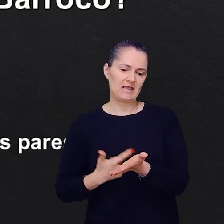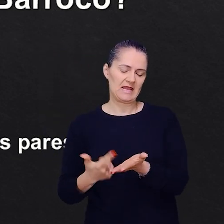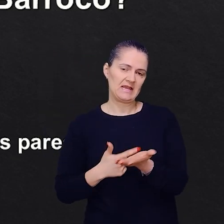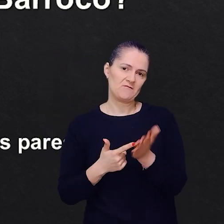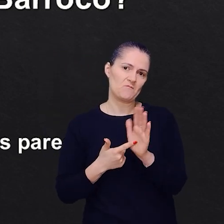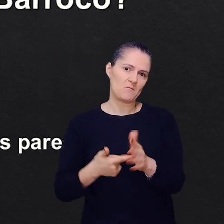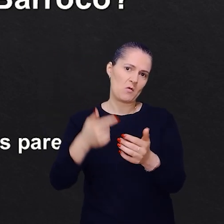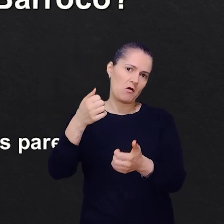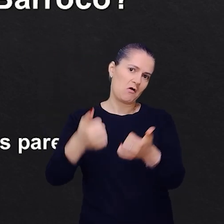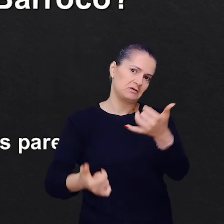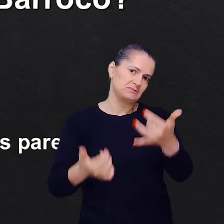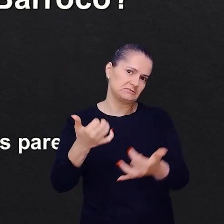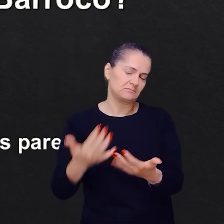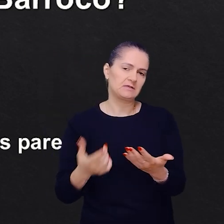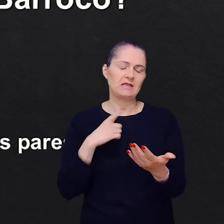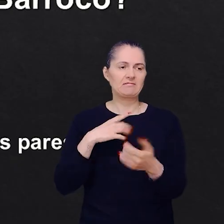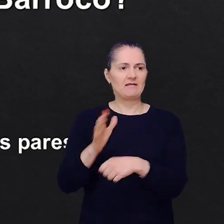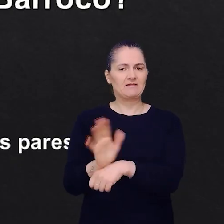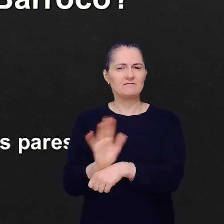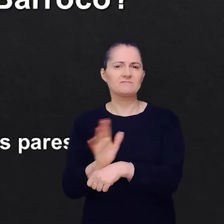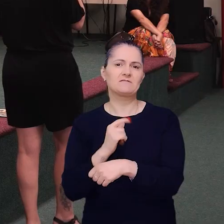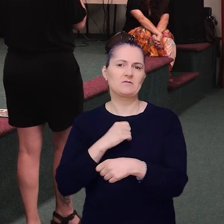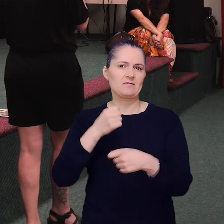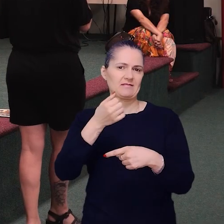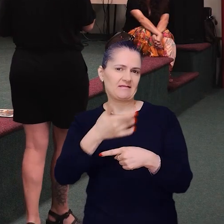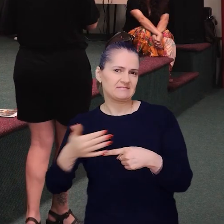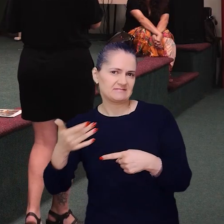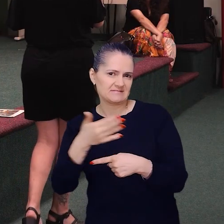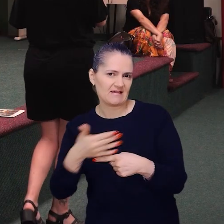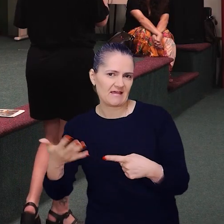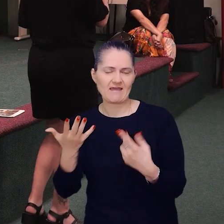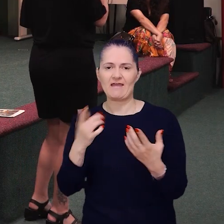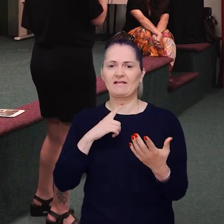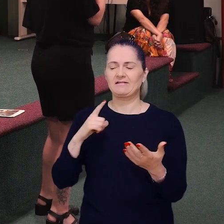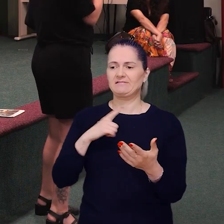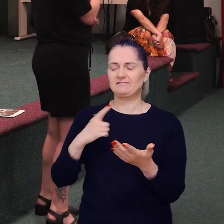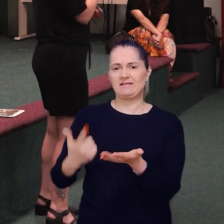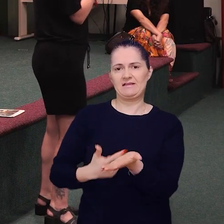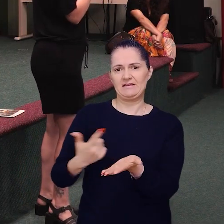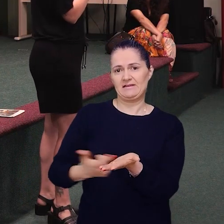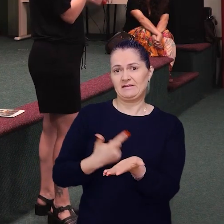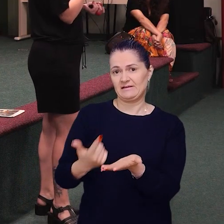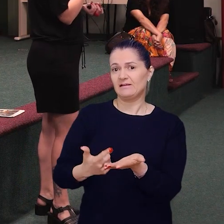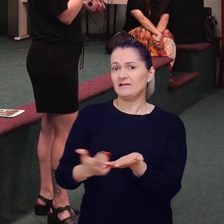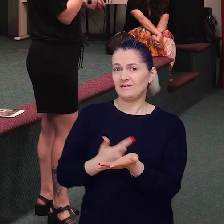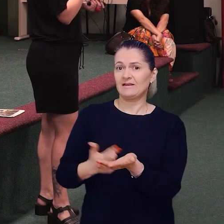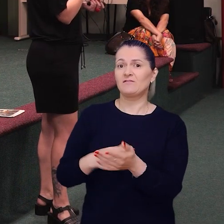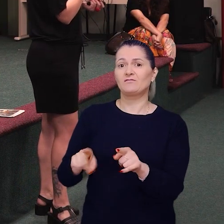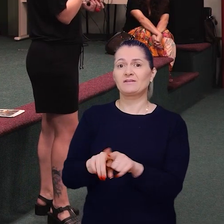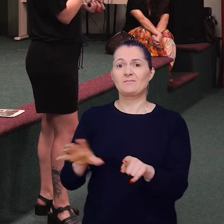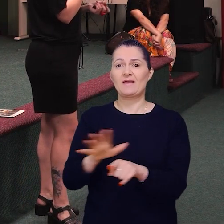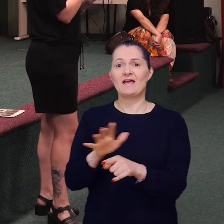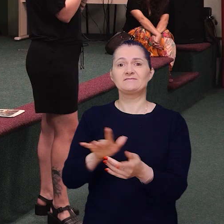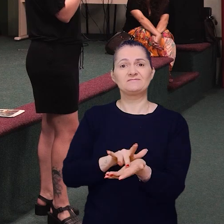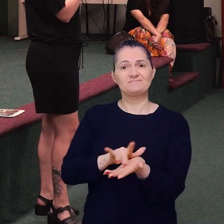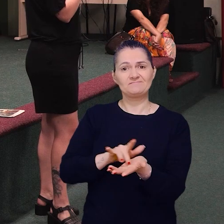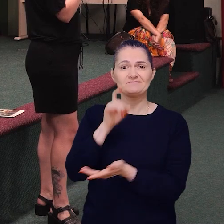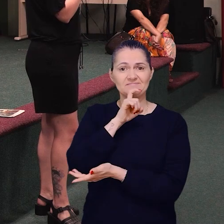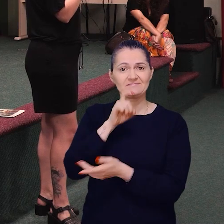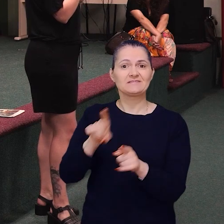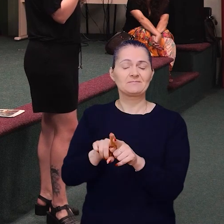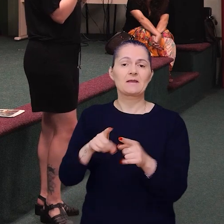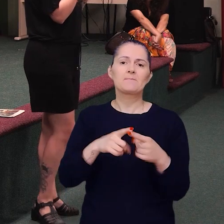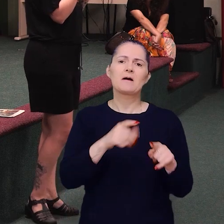livros didáticos, eles estão nos filmes, nas séries, nos livros, mesmo nos livros de ficção, e as